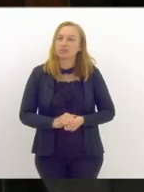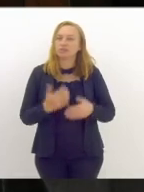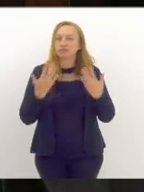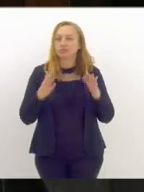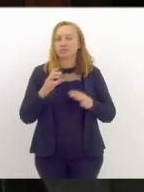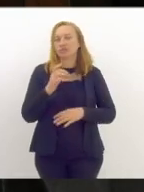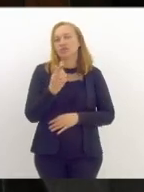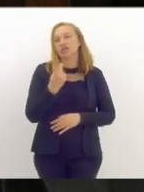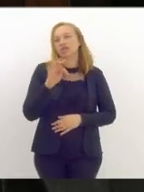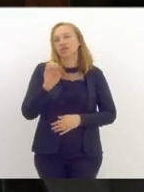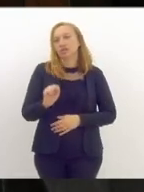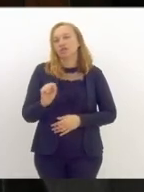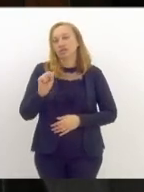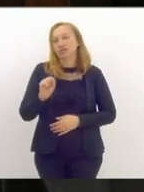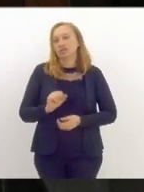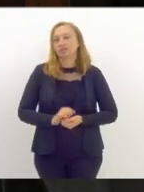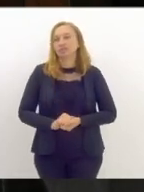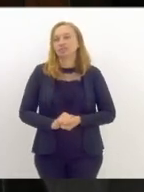Chaves.